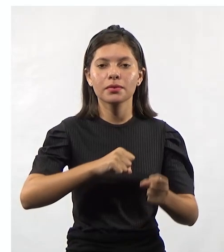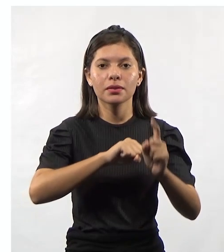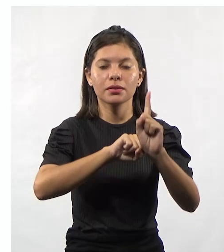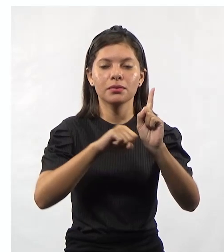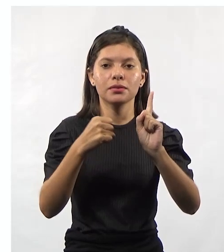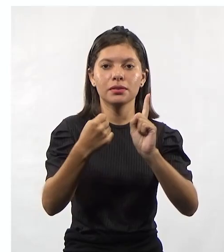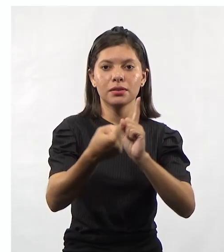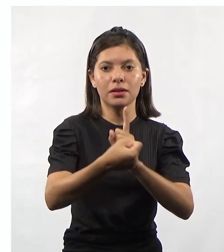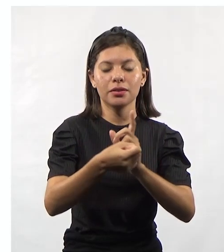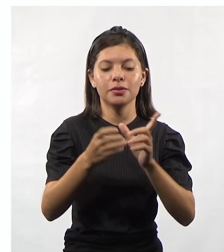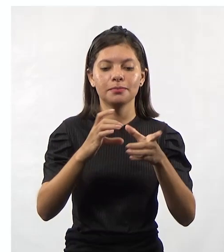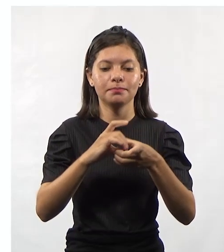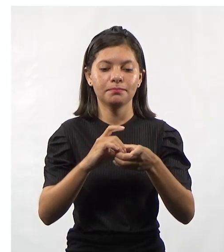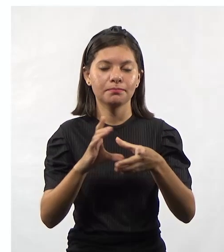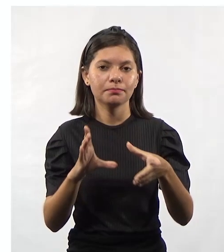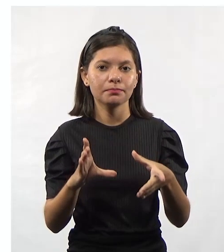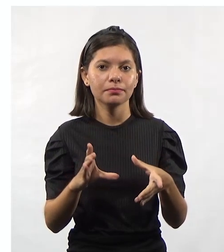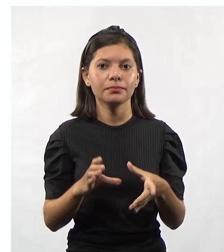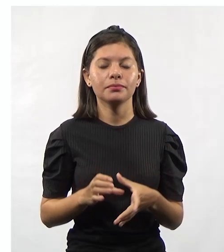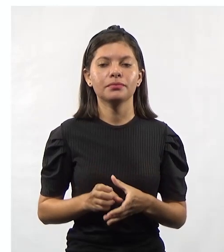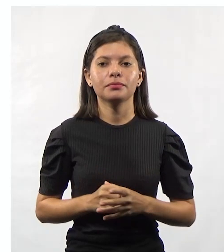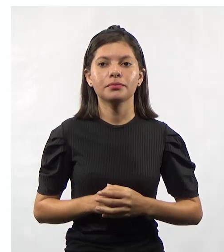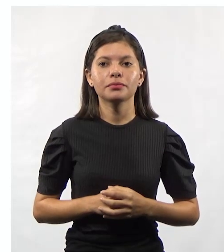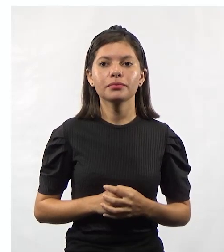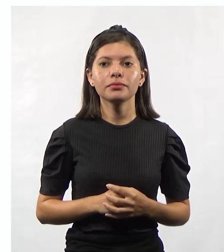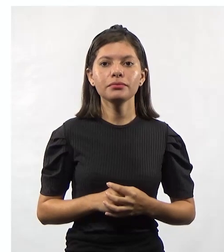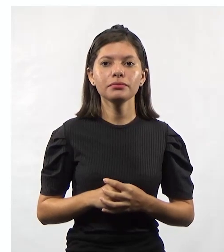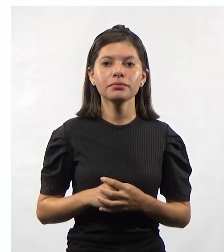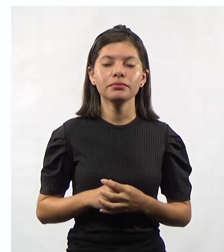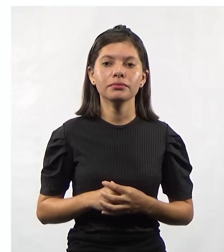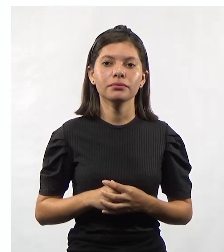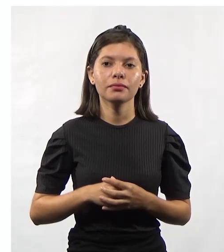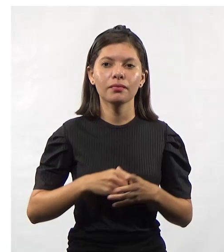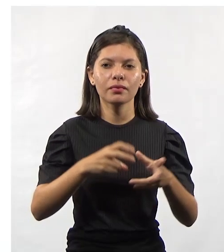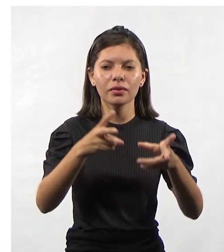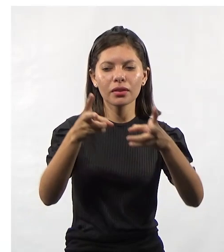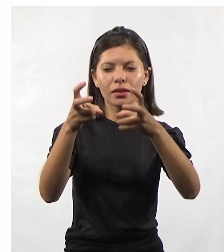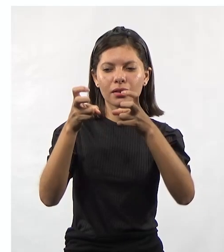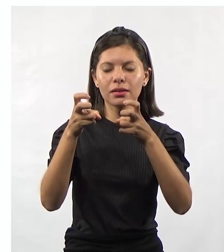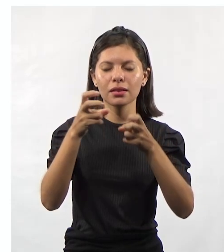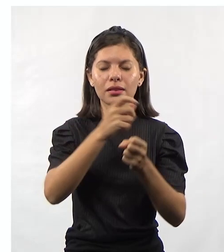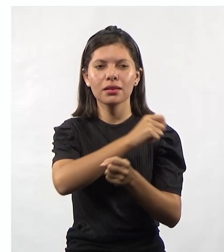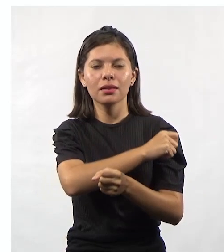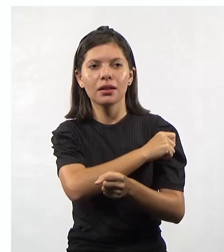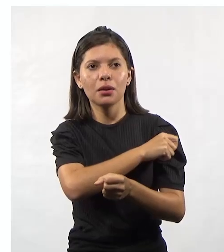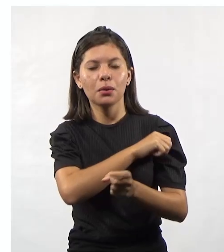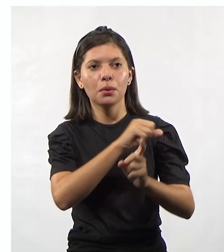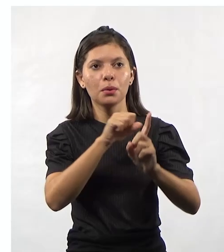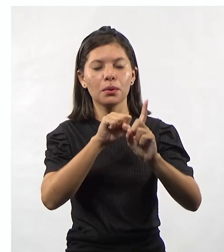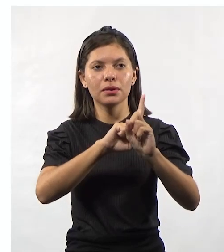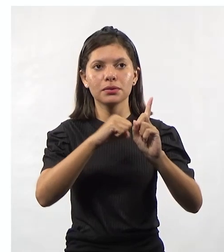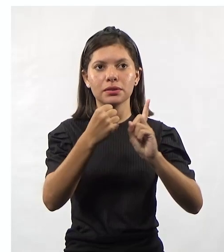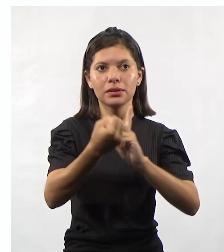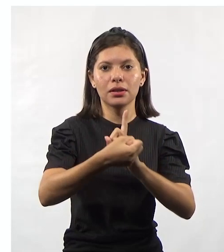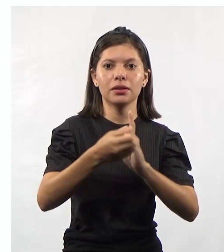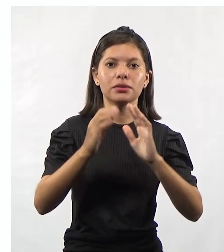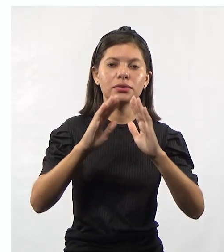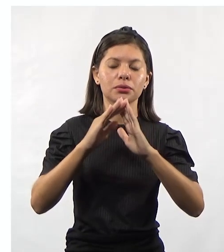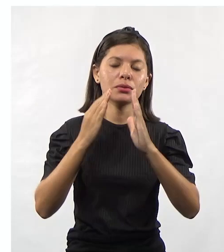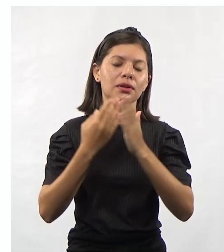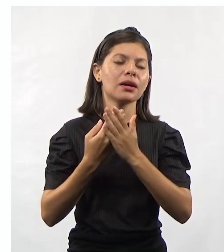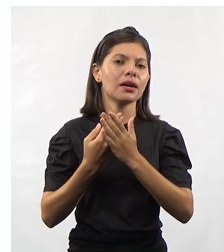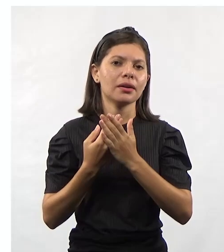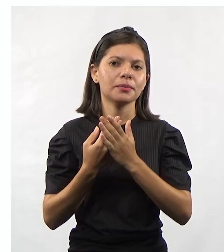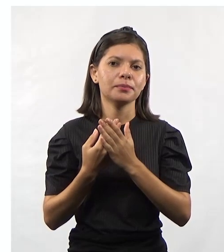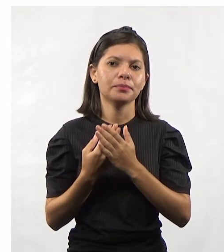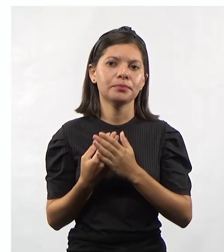sociedade democrática, ou seja, o reconhecimento dos nossos alunos e da comunidade escolar, de uma